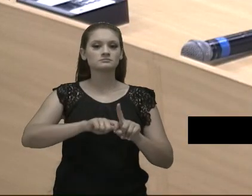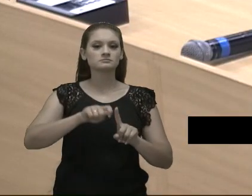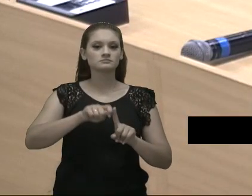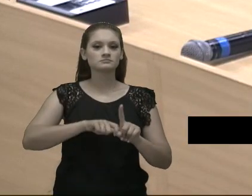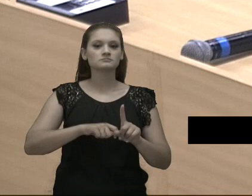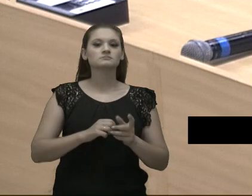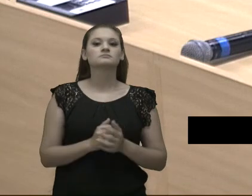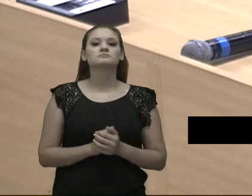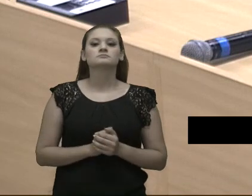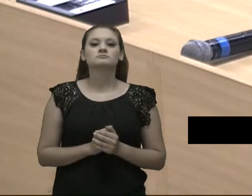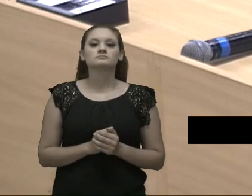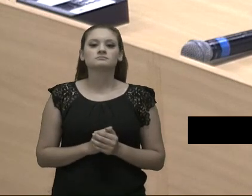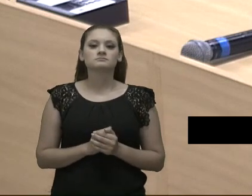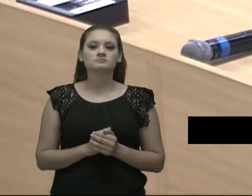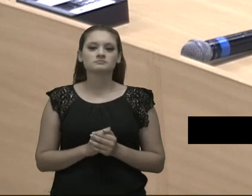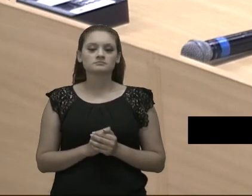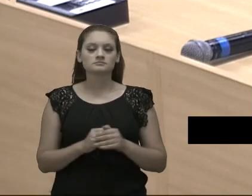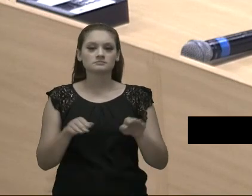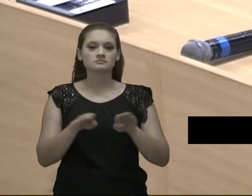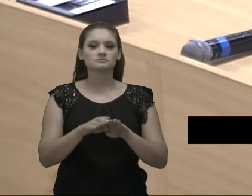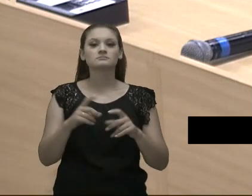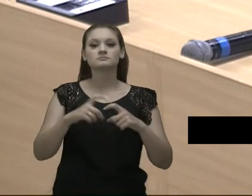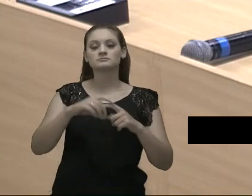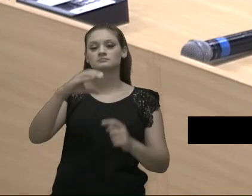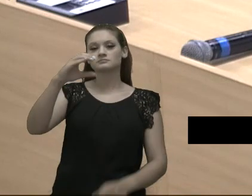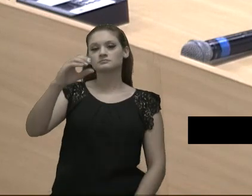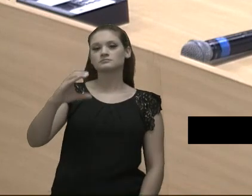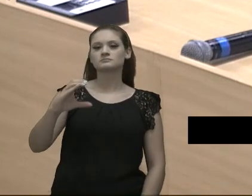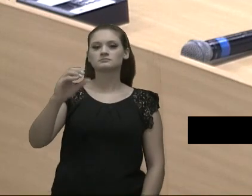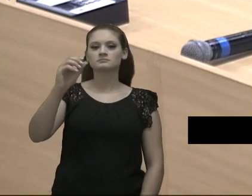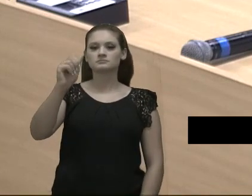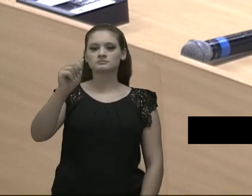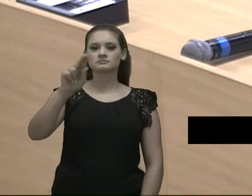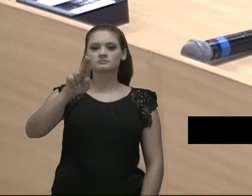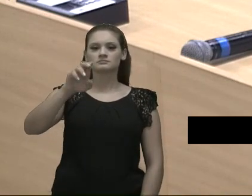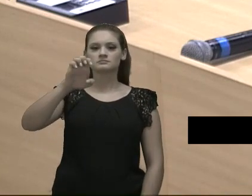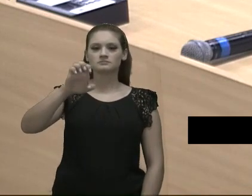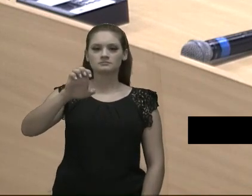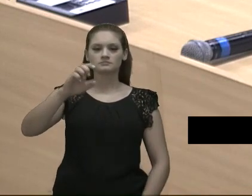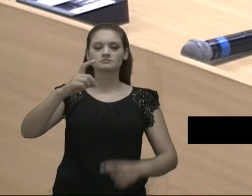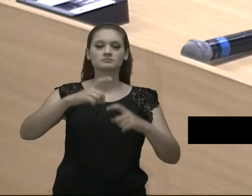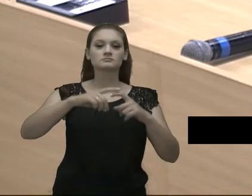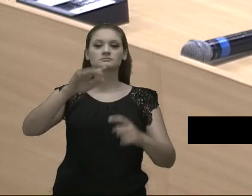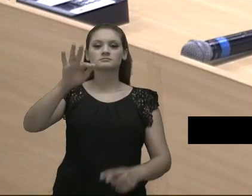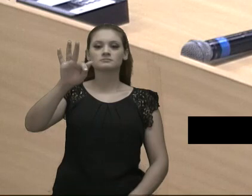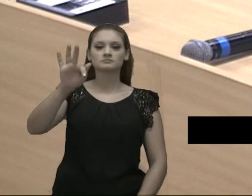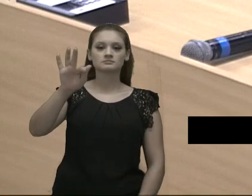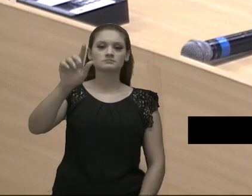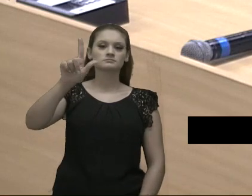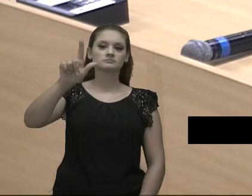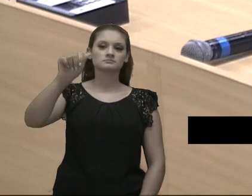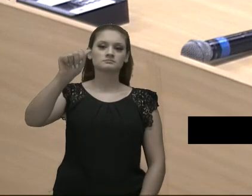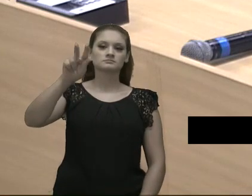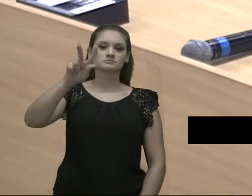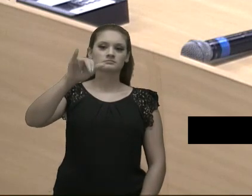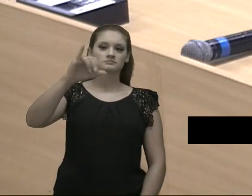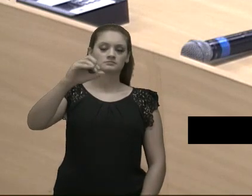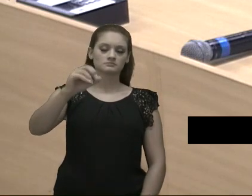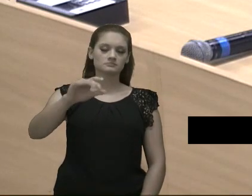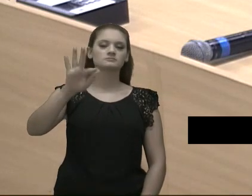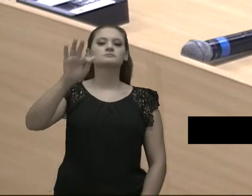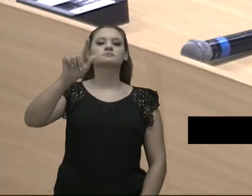das Renatas? Aí também, doutor Cauê, que eu me lembro, doutor Flávio, doutora Flávia,